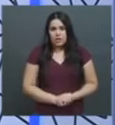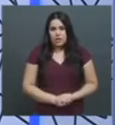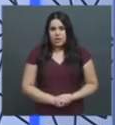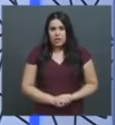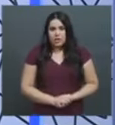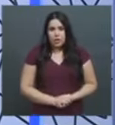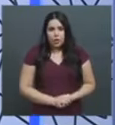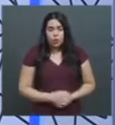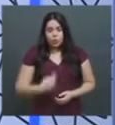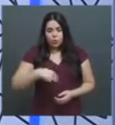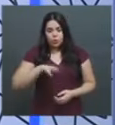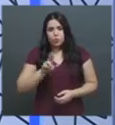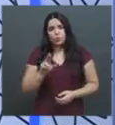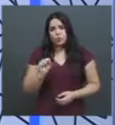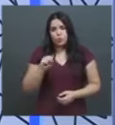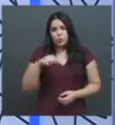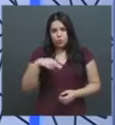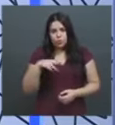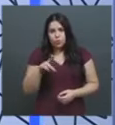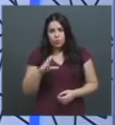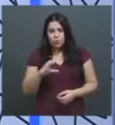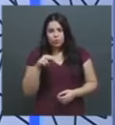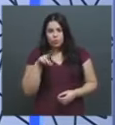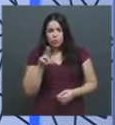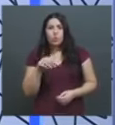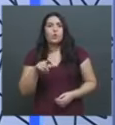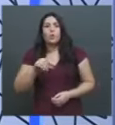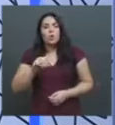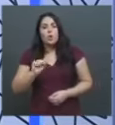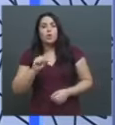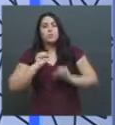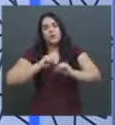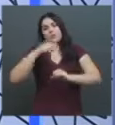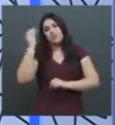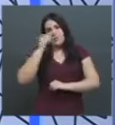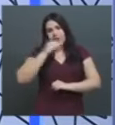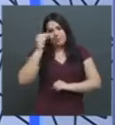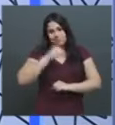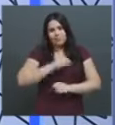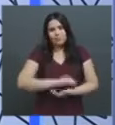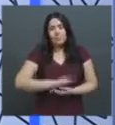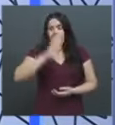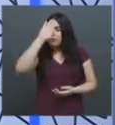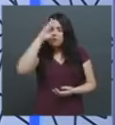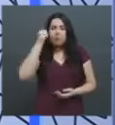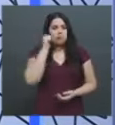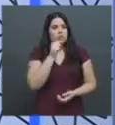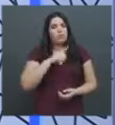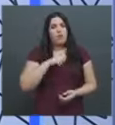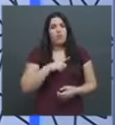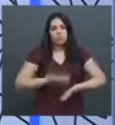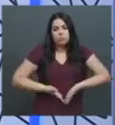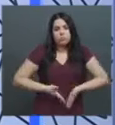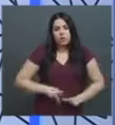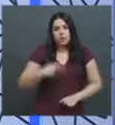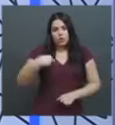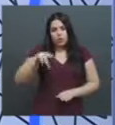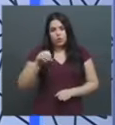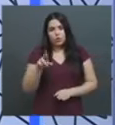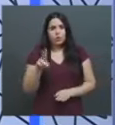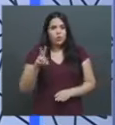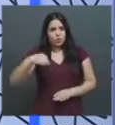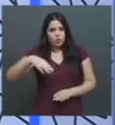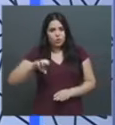podem enfraquecer, né? Principalmente em mulheres que tiveram parto normal. E, então, com o tempo,